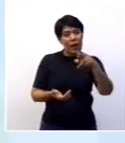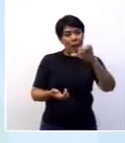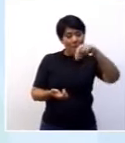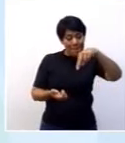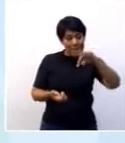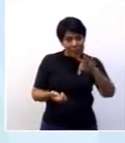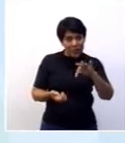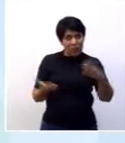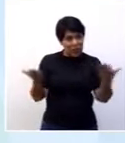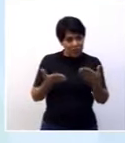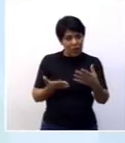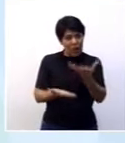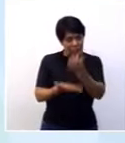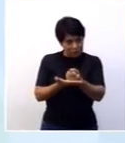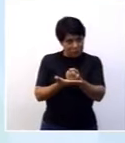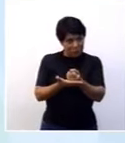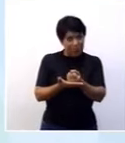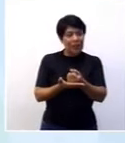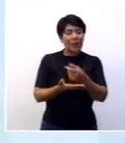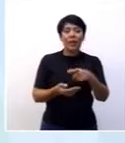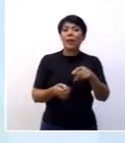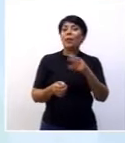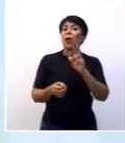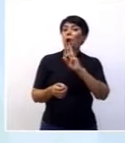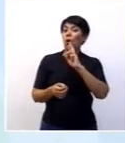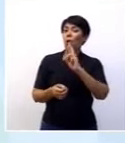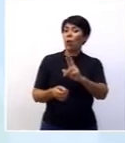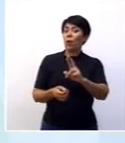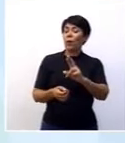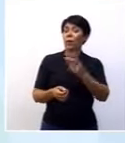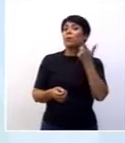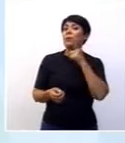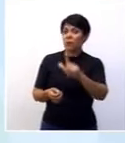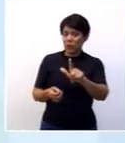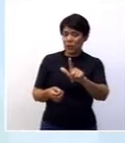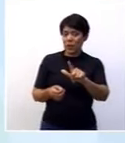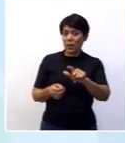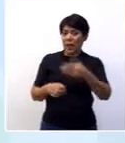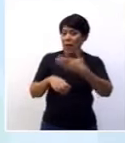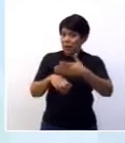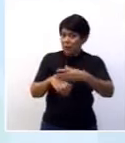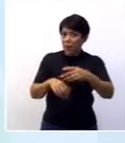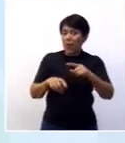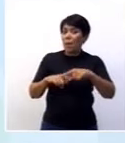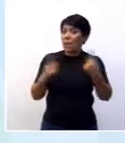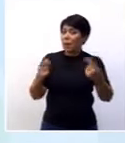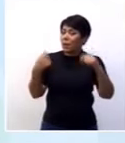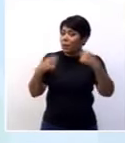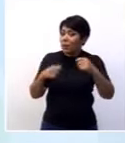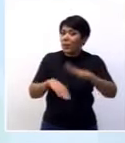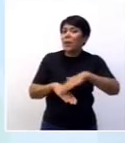conseguir responder a uma atividade que realmente é preciso um pouquinho mais de